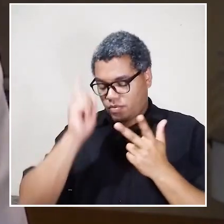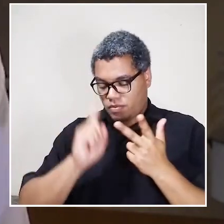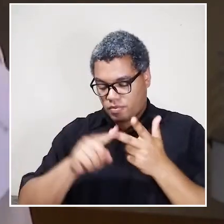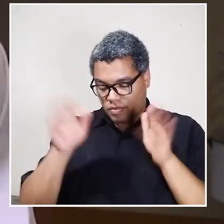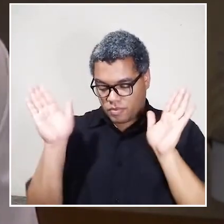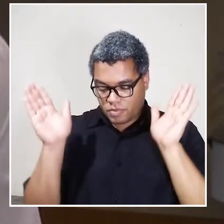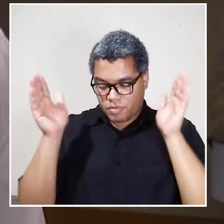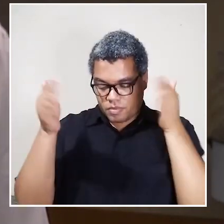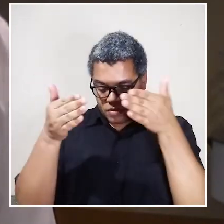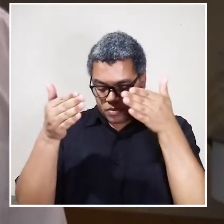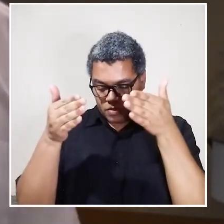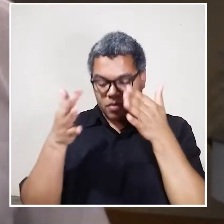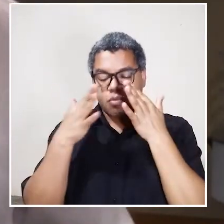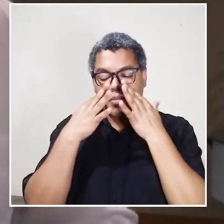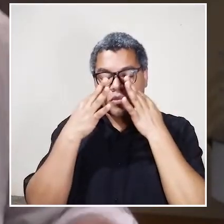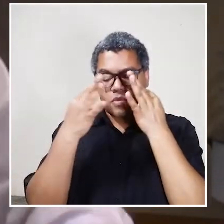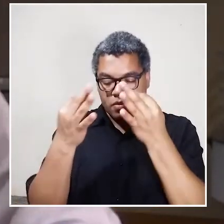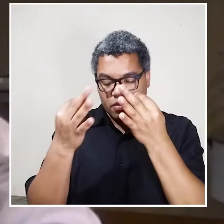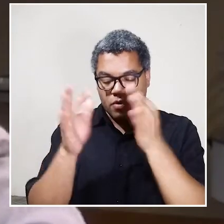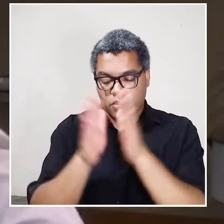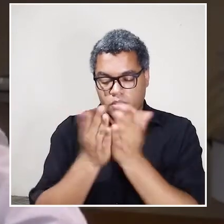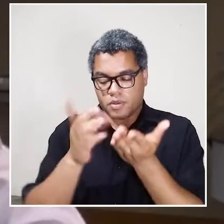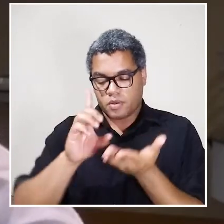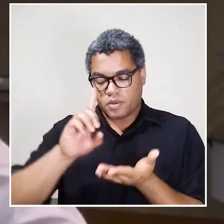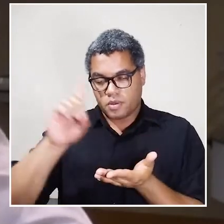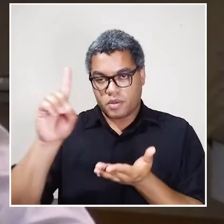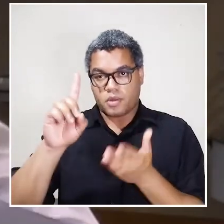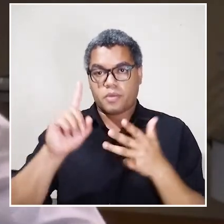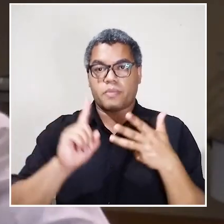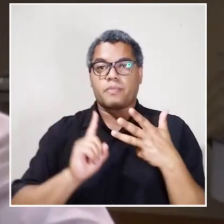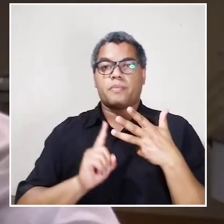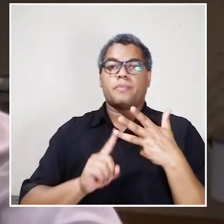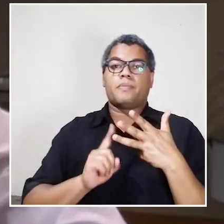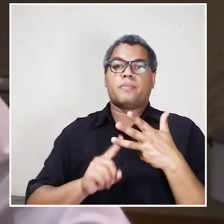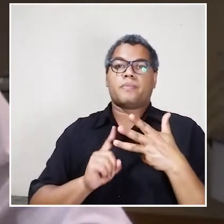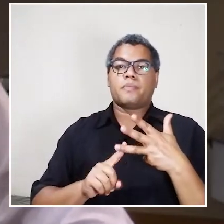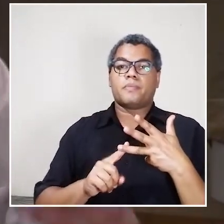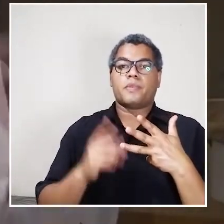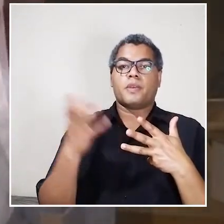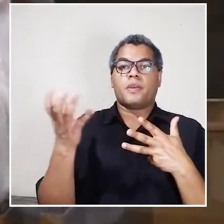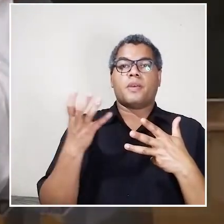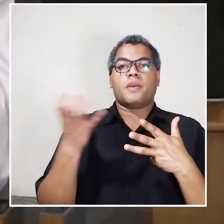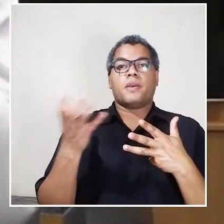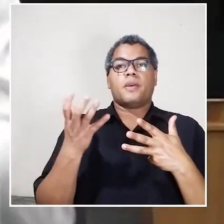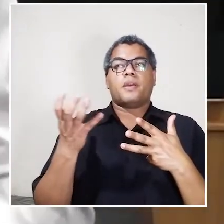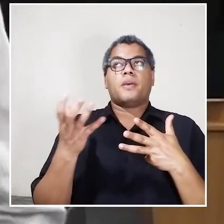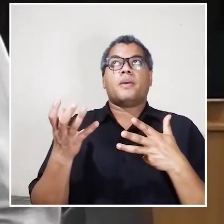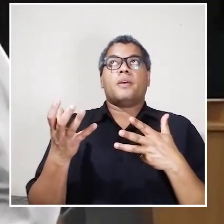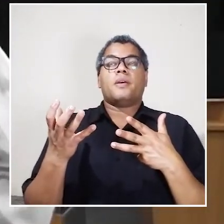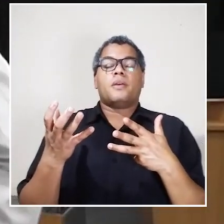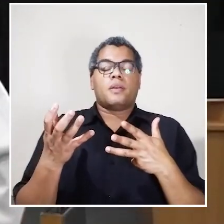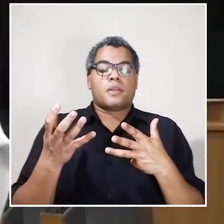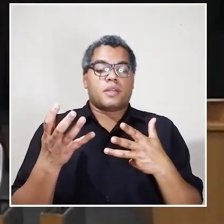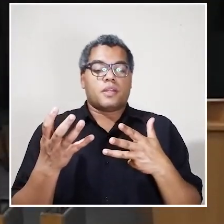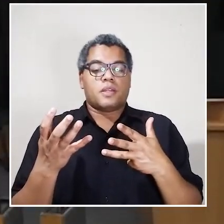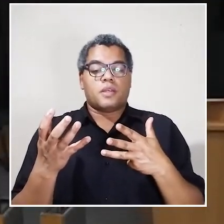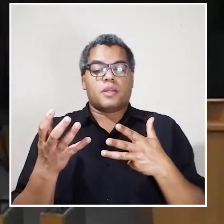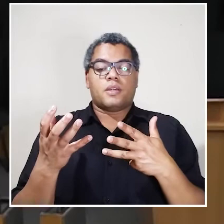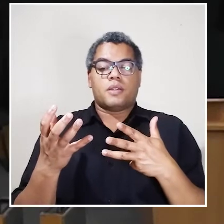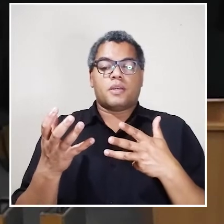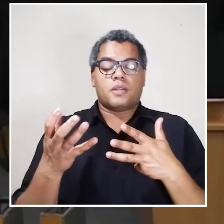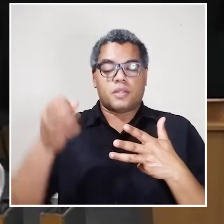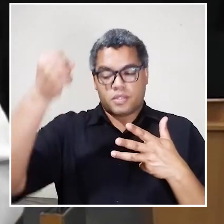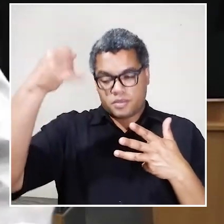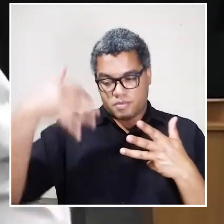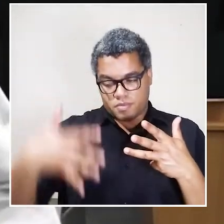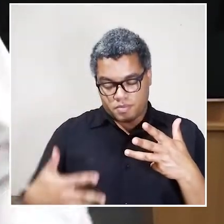atenção à palavra do Senhor, mas em quarto lugar, eu queria destacar dessa oração de Daniel, que